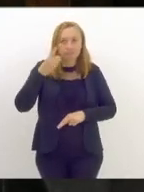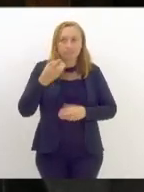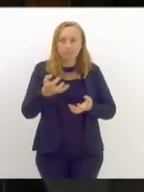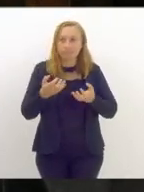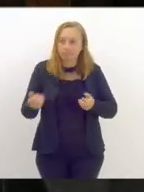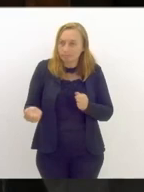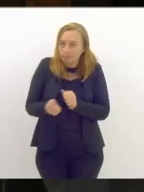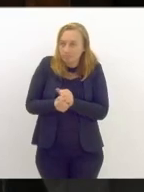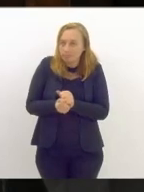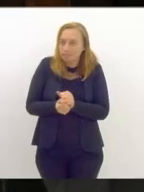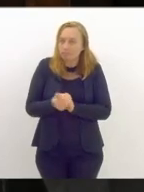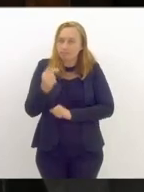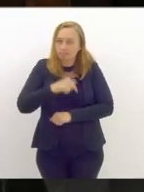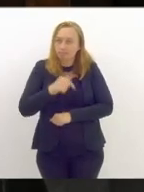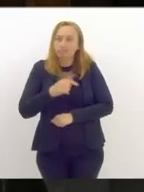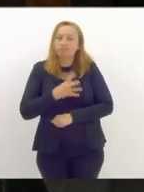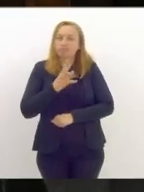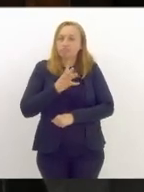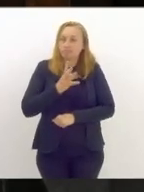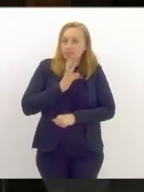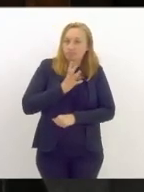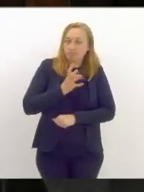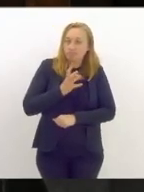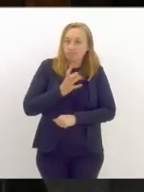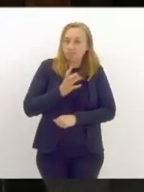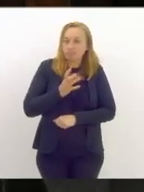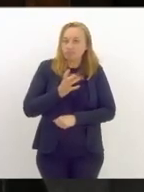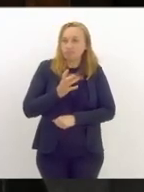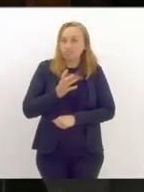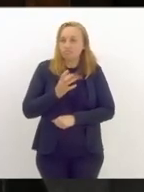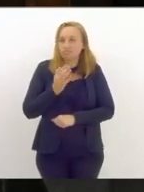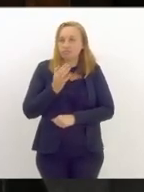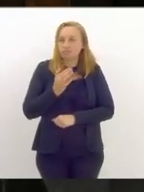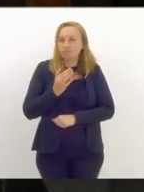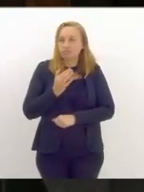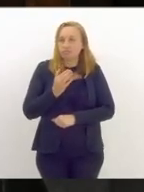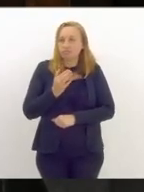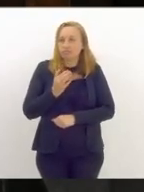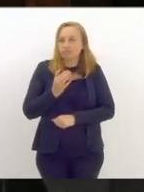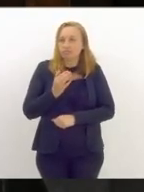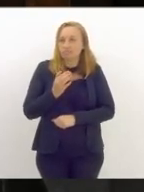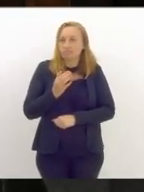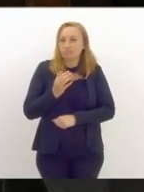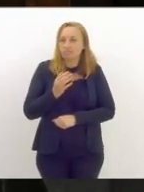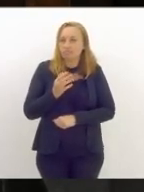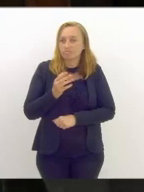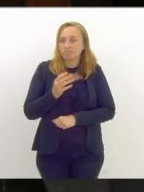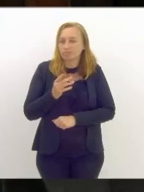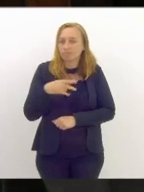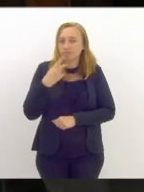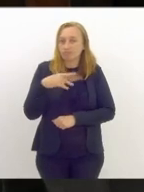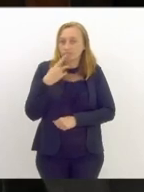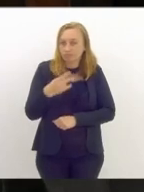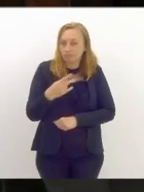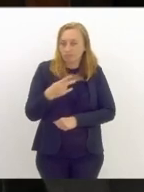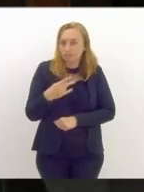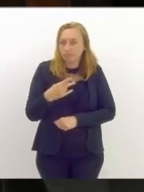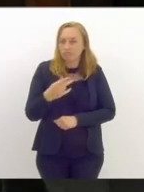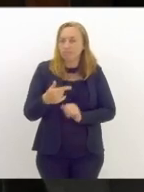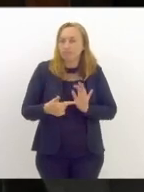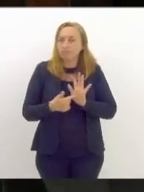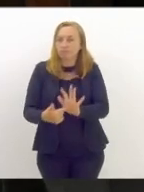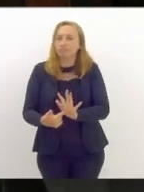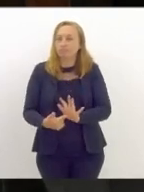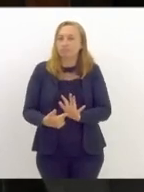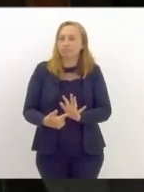aqui. Reconheci isso publicamente, é o mínimo que eu posso fazer, porque é assim que a gente vai construir uma saúde melhor, uma sociedade